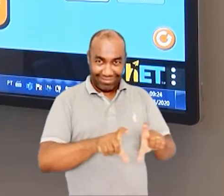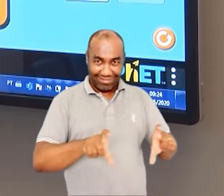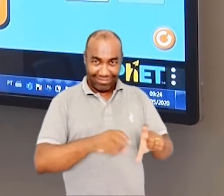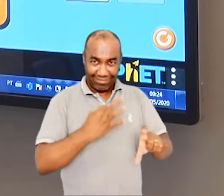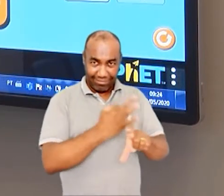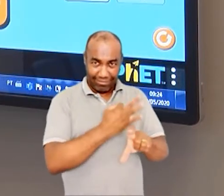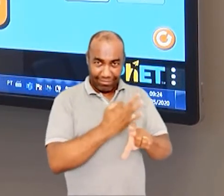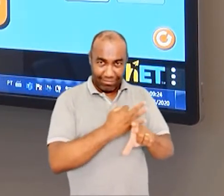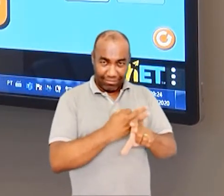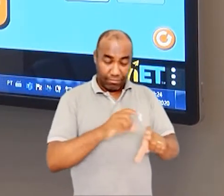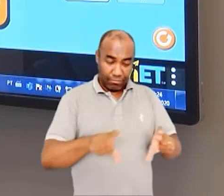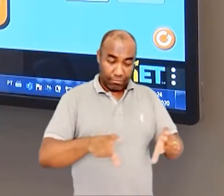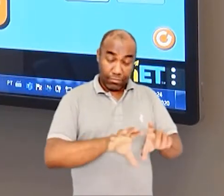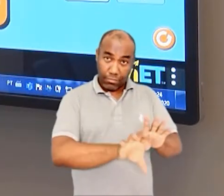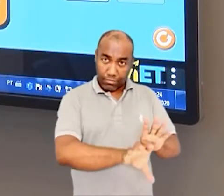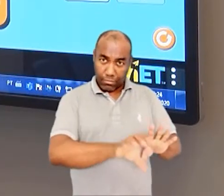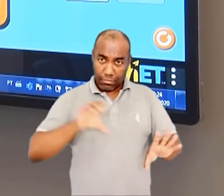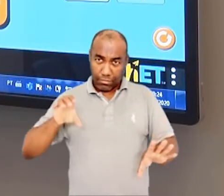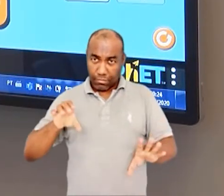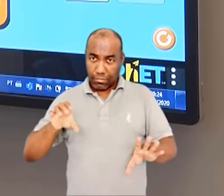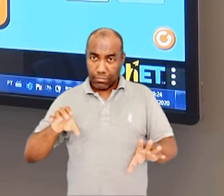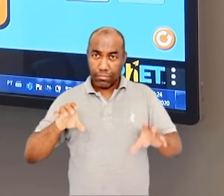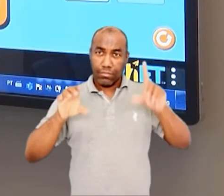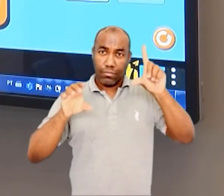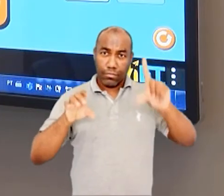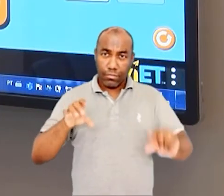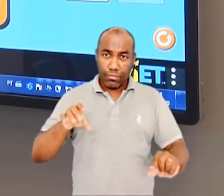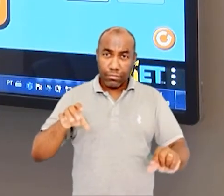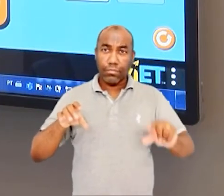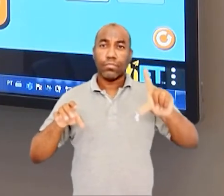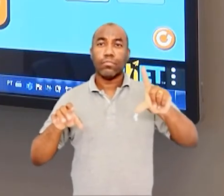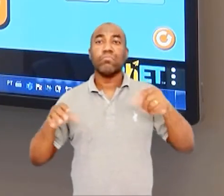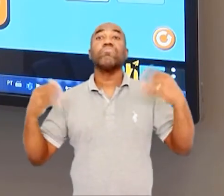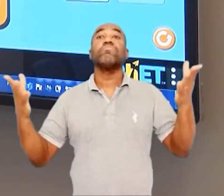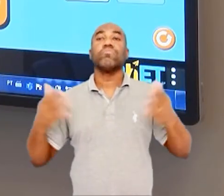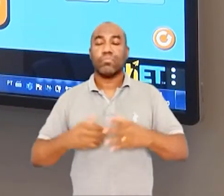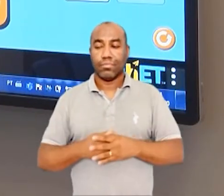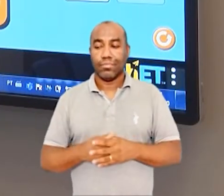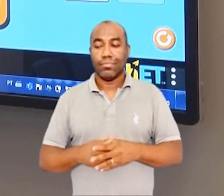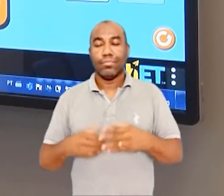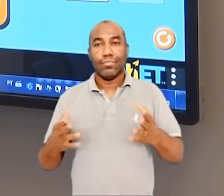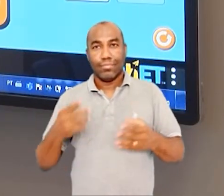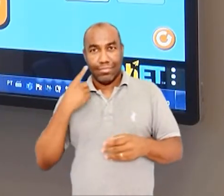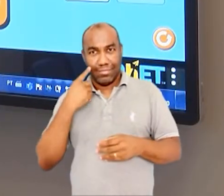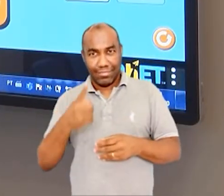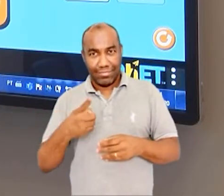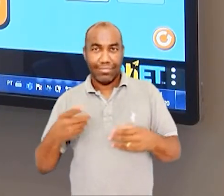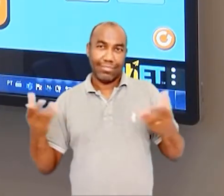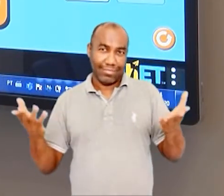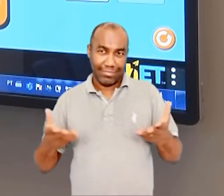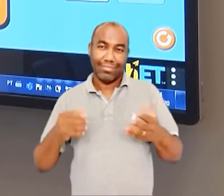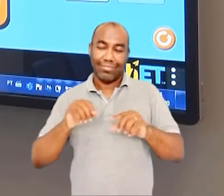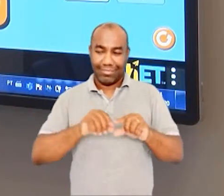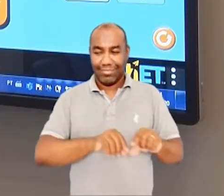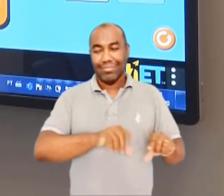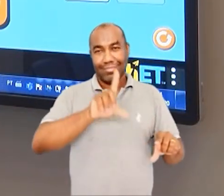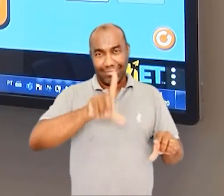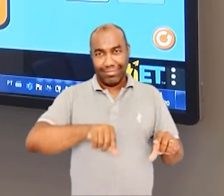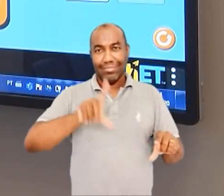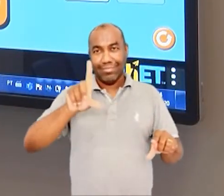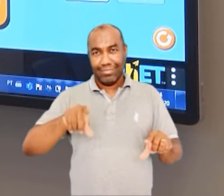a intensidade vai aumentar ou diminuir? Vamos lá. Veja que agora o circuito está aberto, acabou